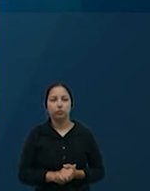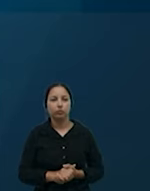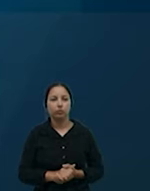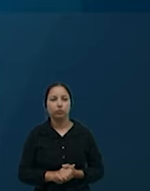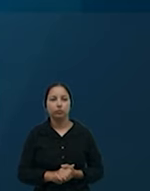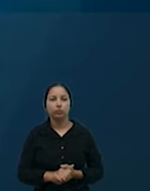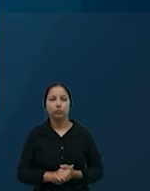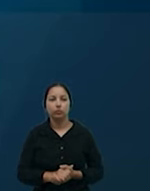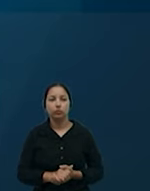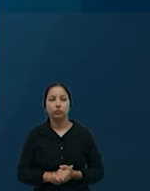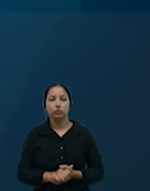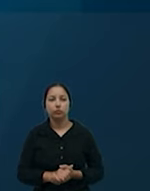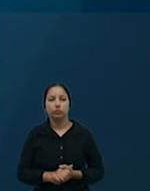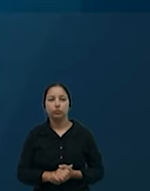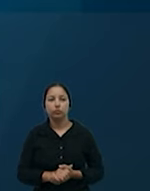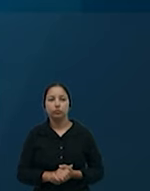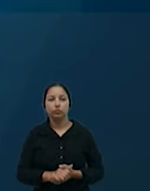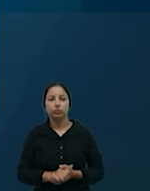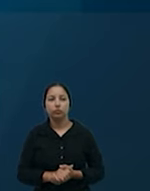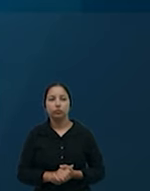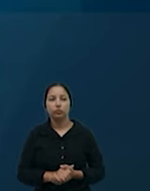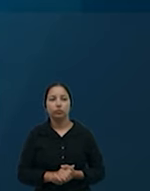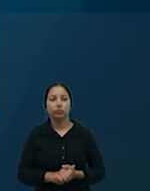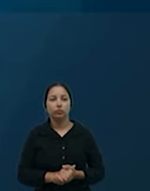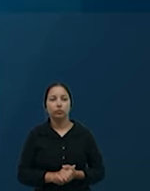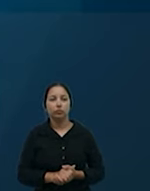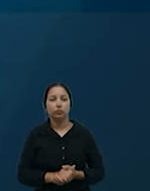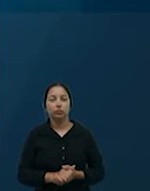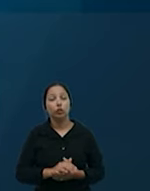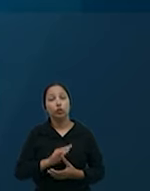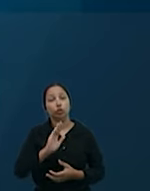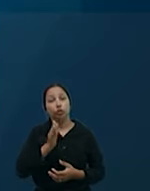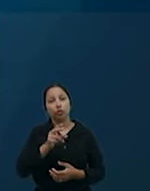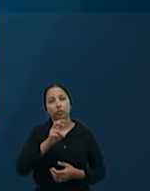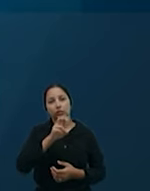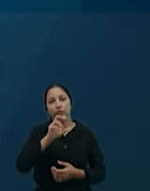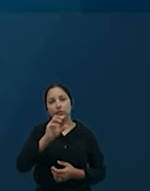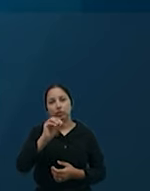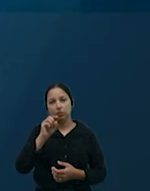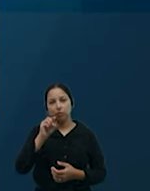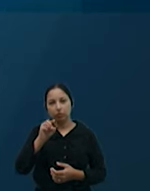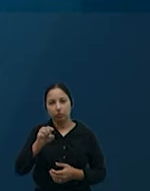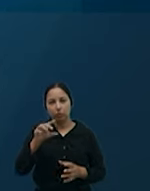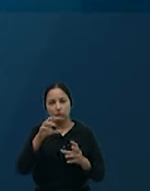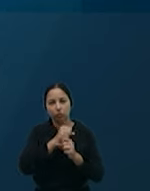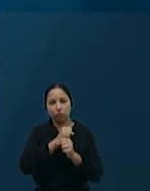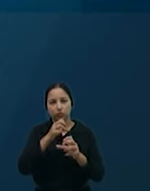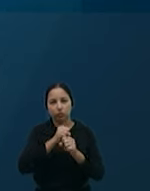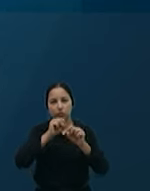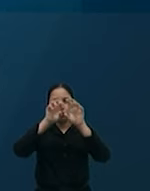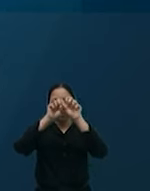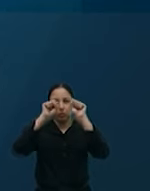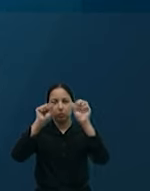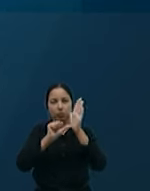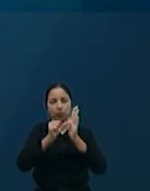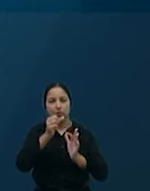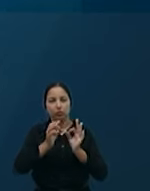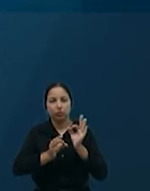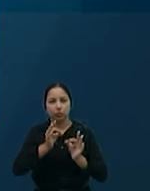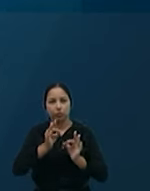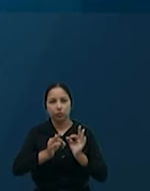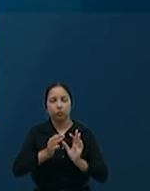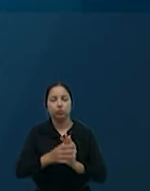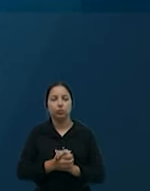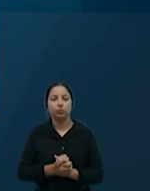mil fixado no tribunal de origem, que é o que prevaleceu aqui, que ele majorou o valor